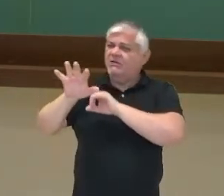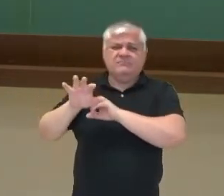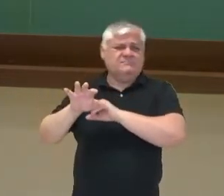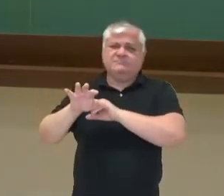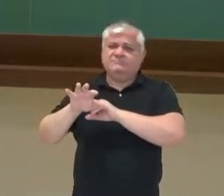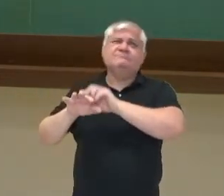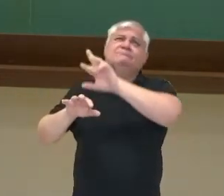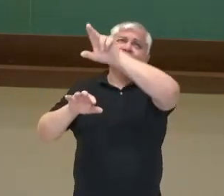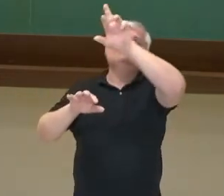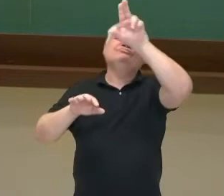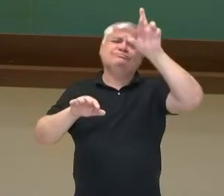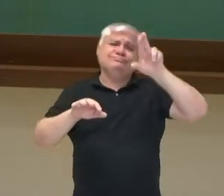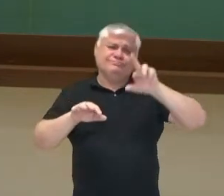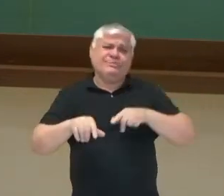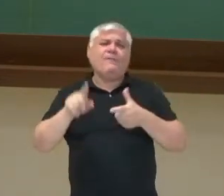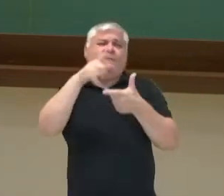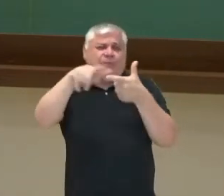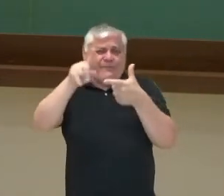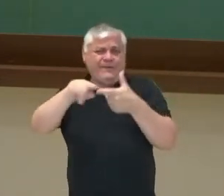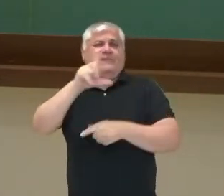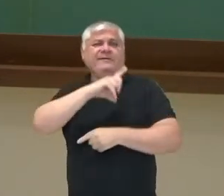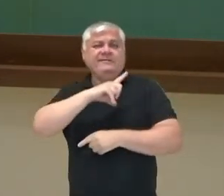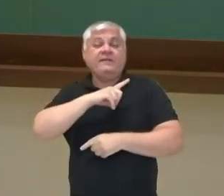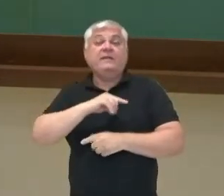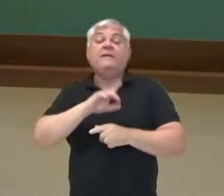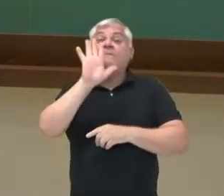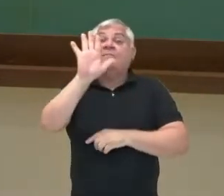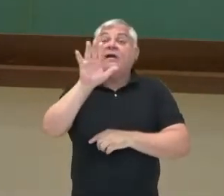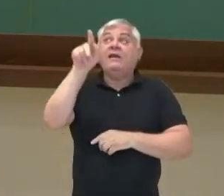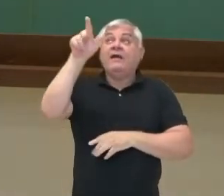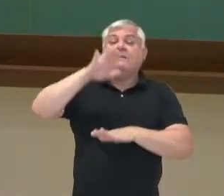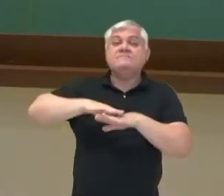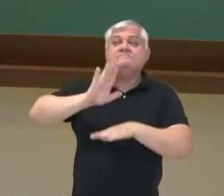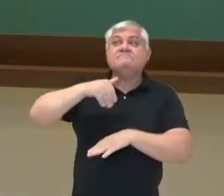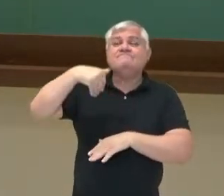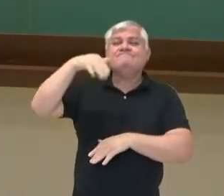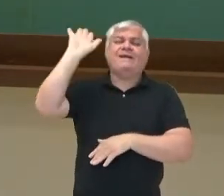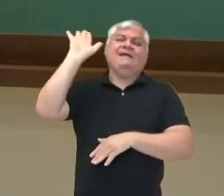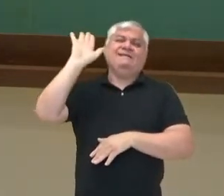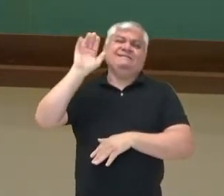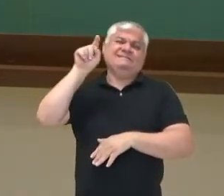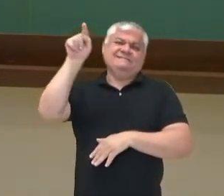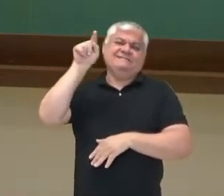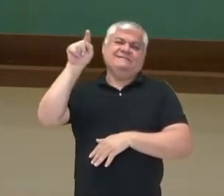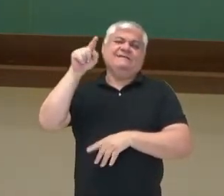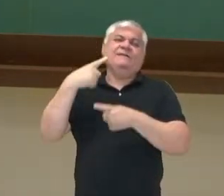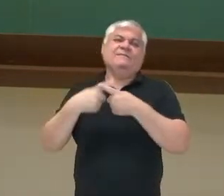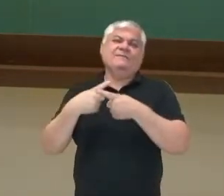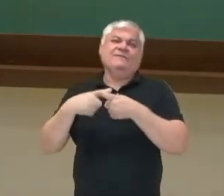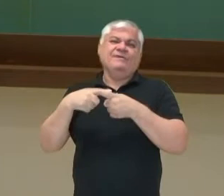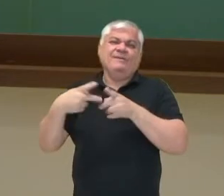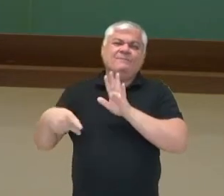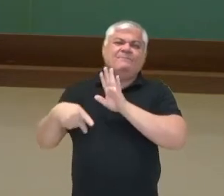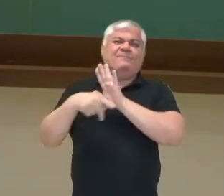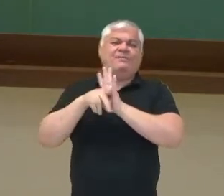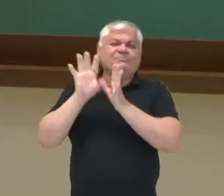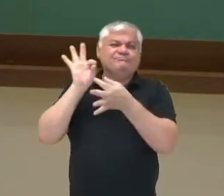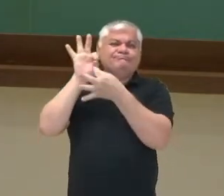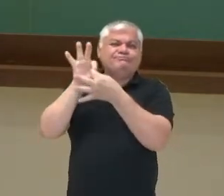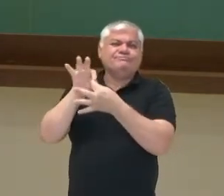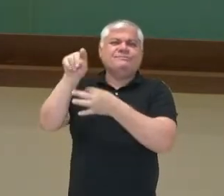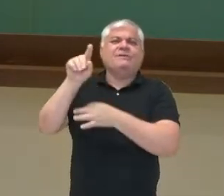mesmo. Mas com certeza ali algumas coisas, né, são muito específicas da região Nordeste ali, de um povo